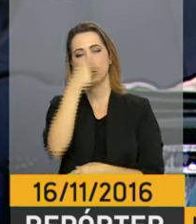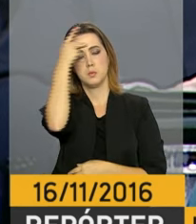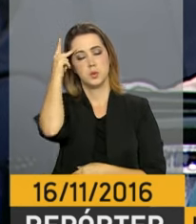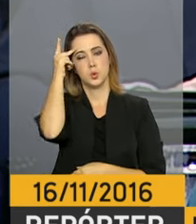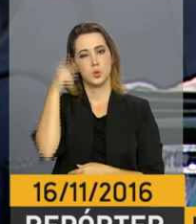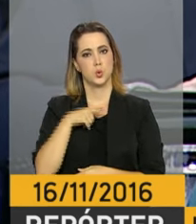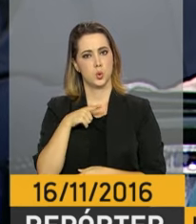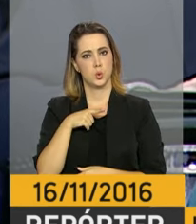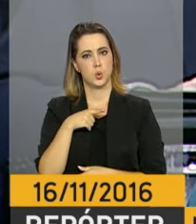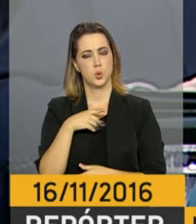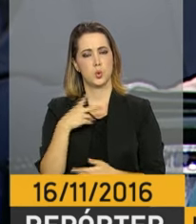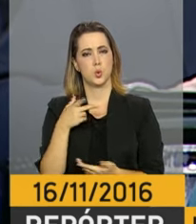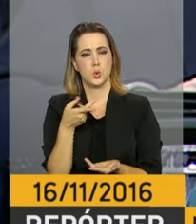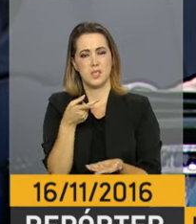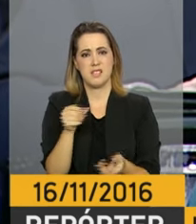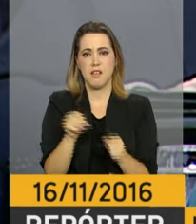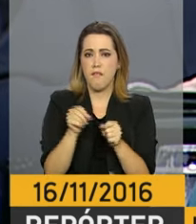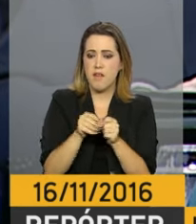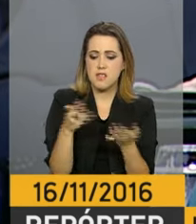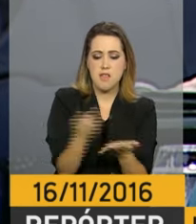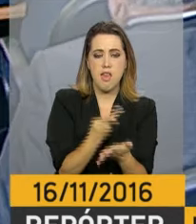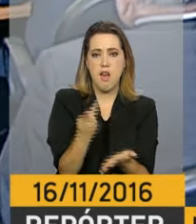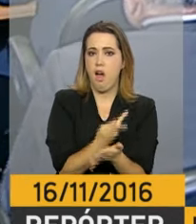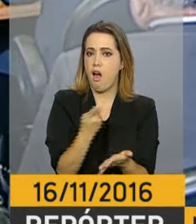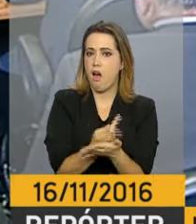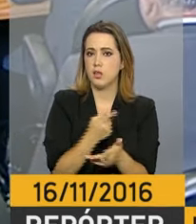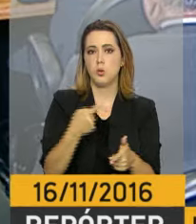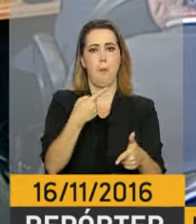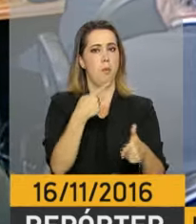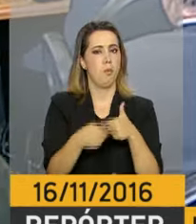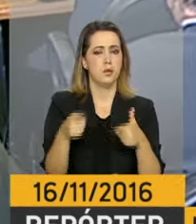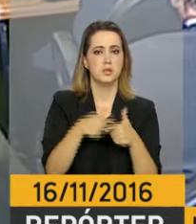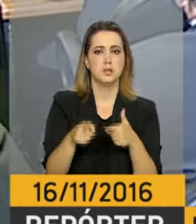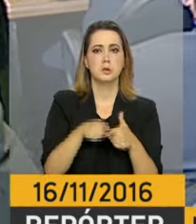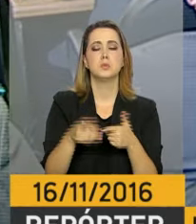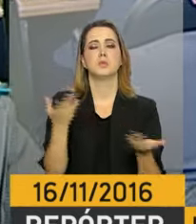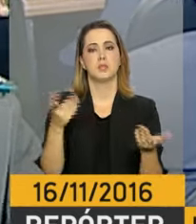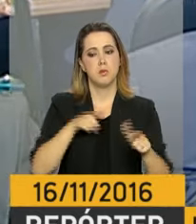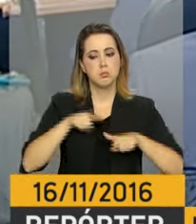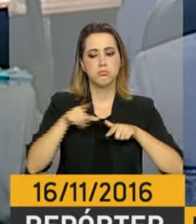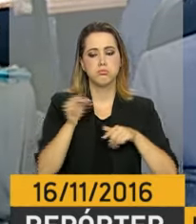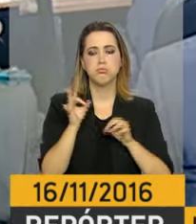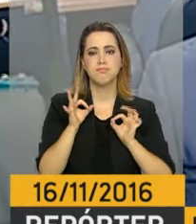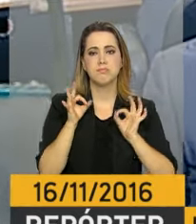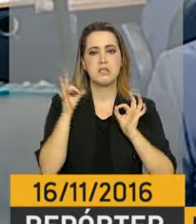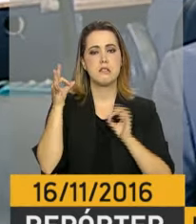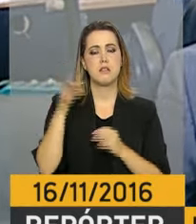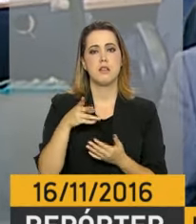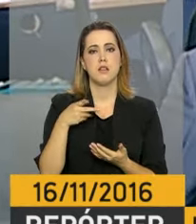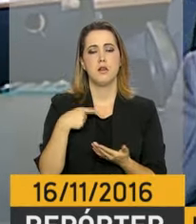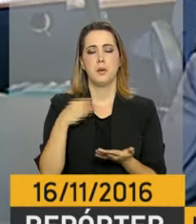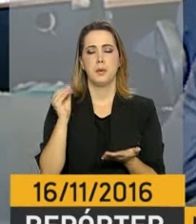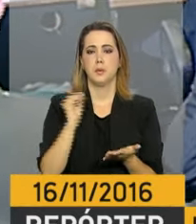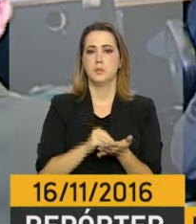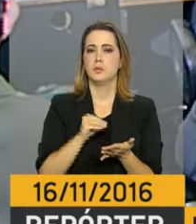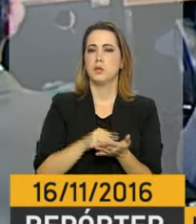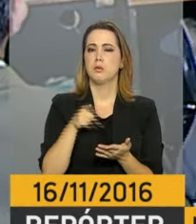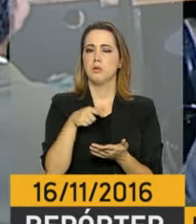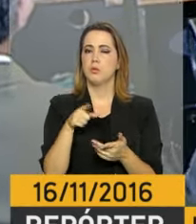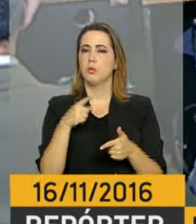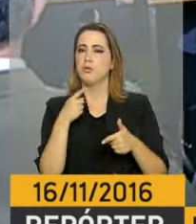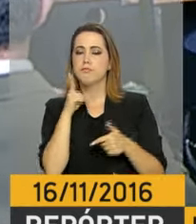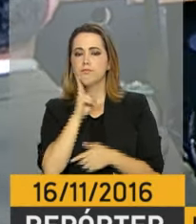Limites eles atuam sem nenhum constrangimento e e tiram proveito muitas vezes digamos assim da